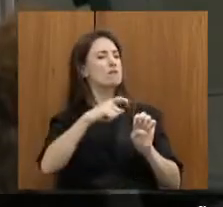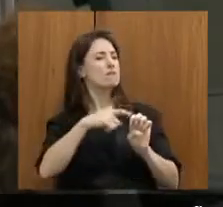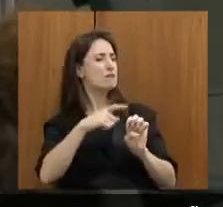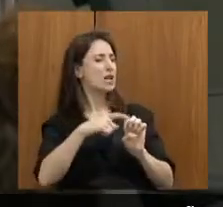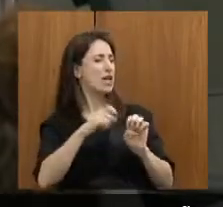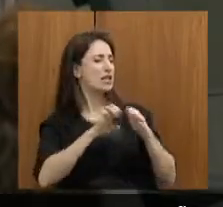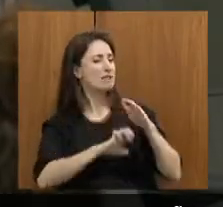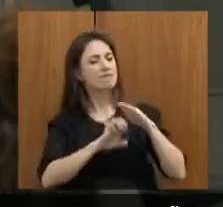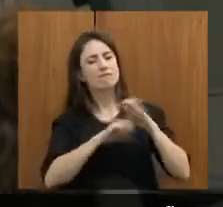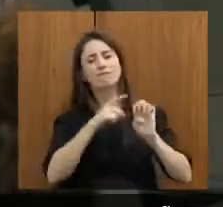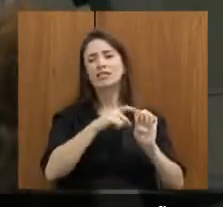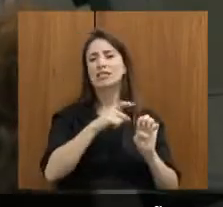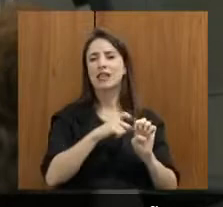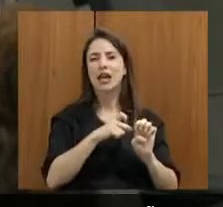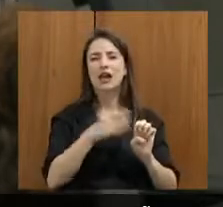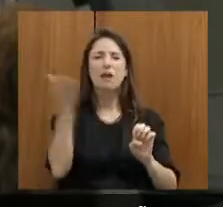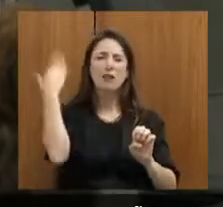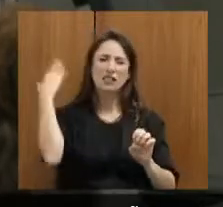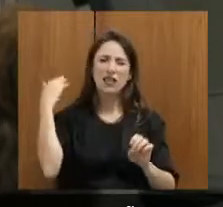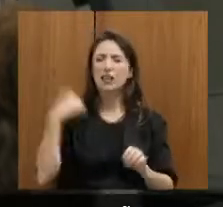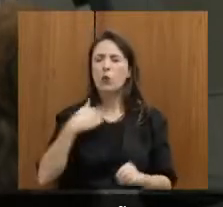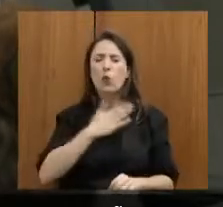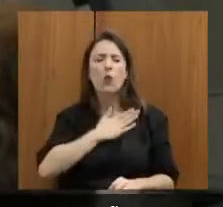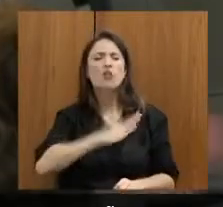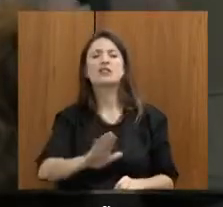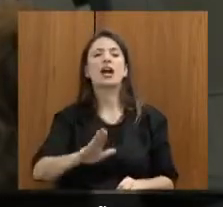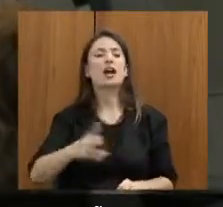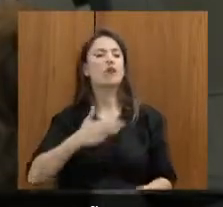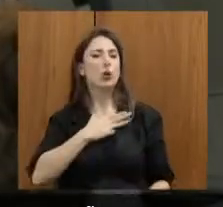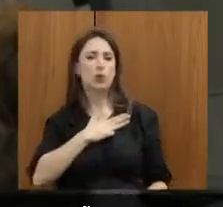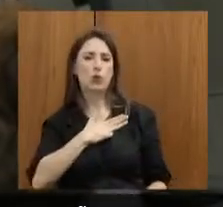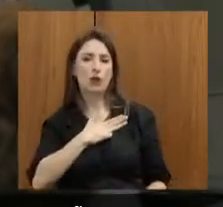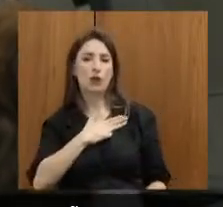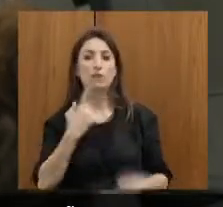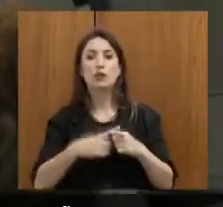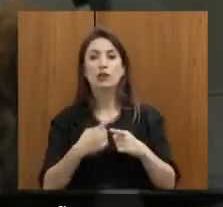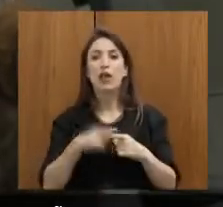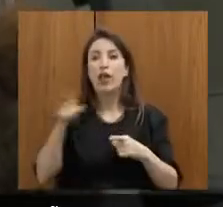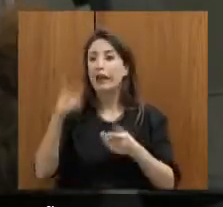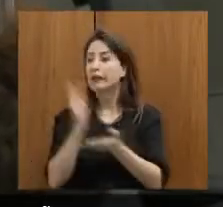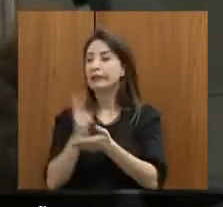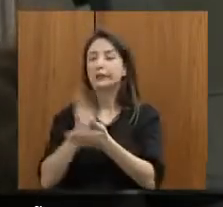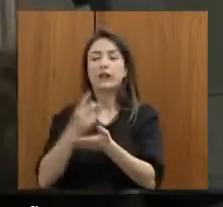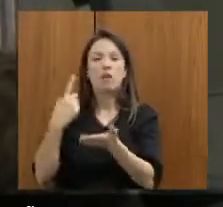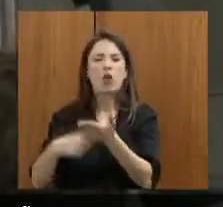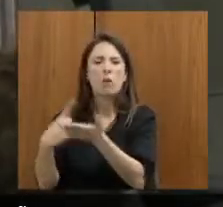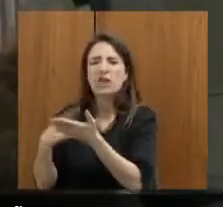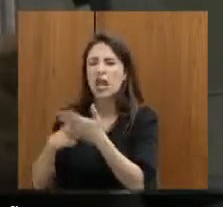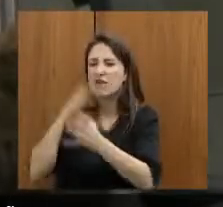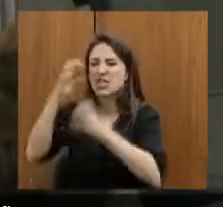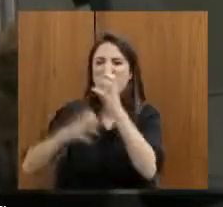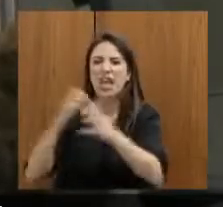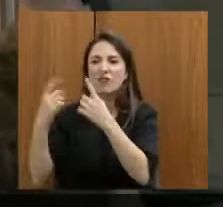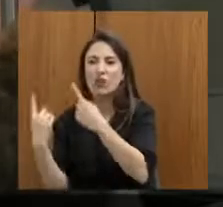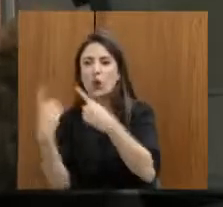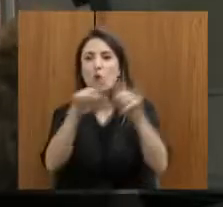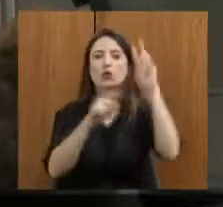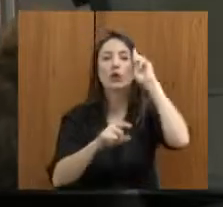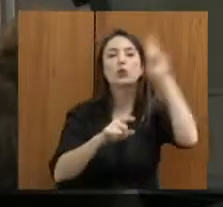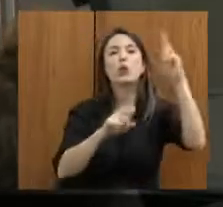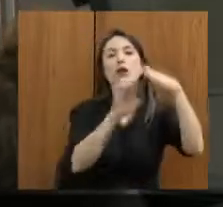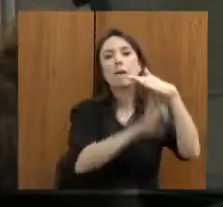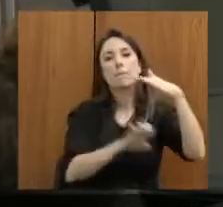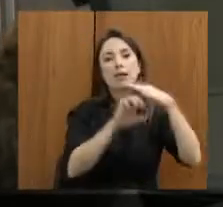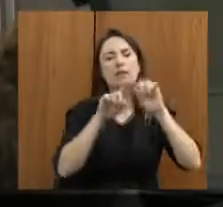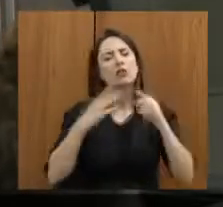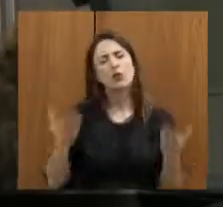porque ele fazia greves ele fazia os trabalhadores se voltarem contra nós empresários hoje não hoje eu tô no santo na minha